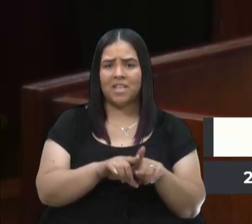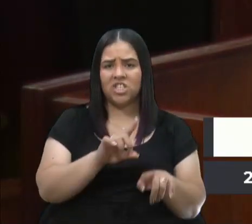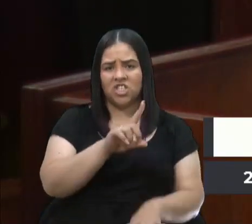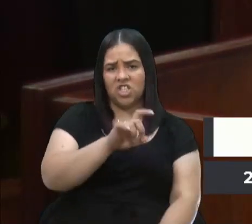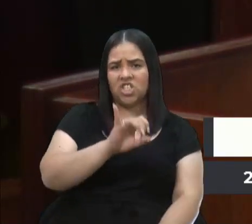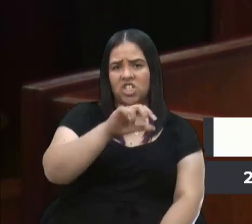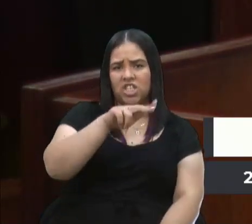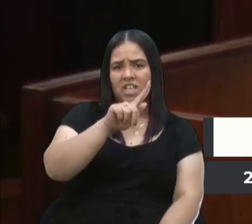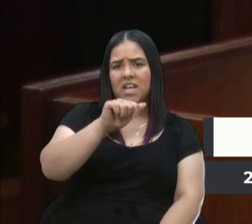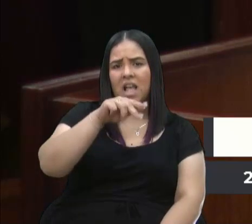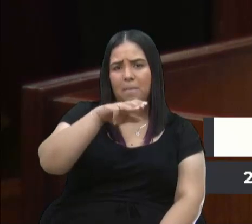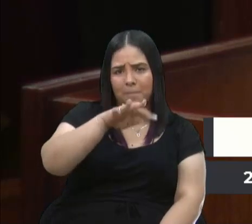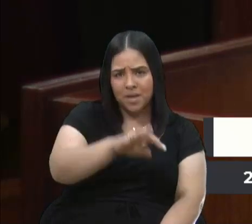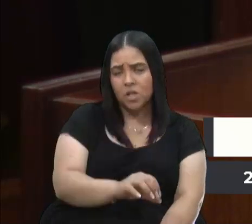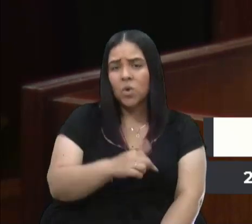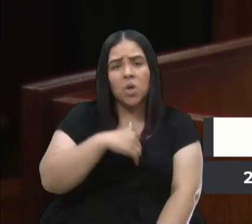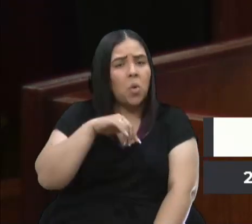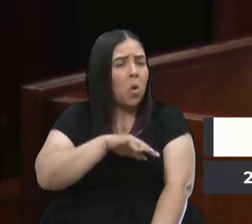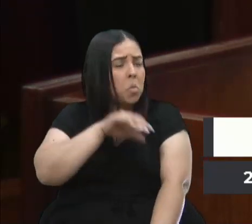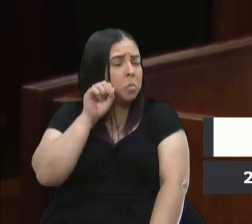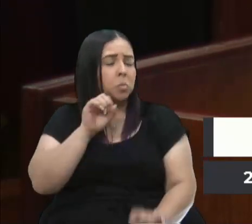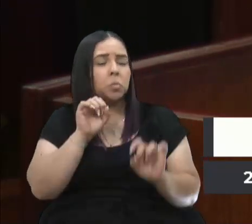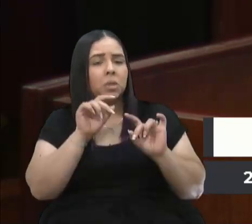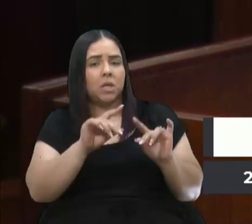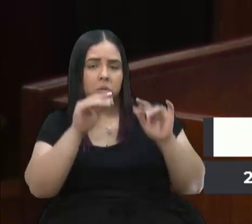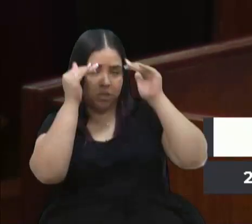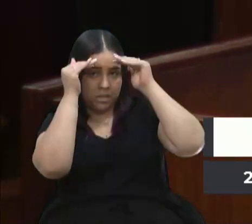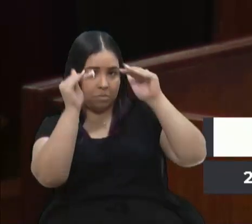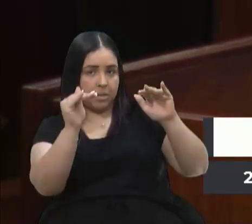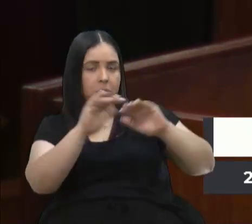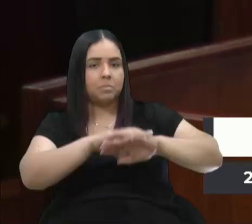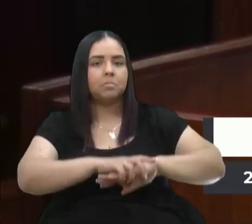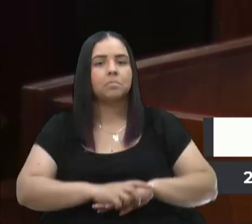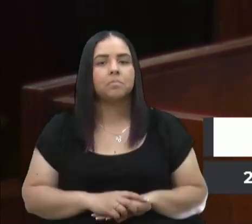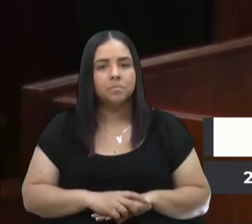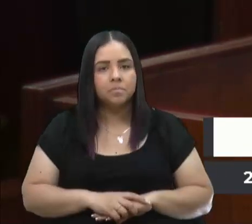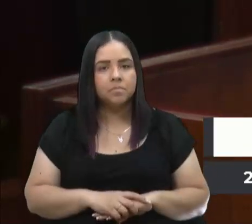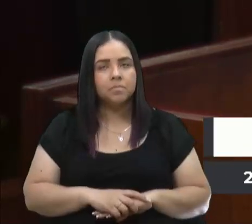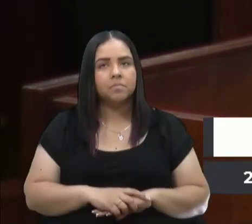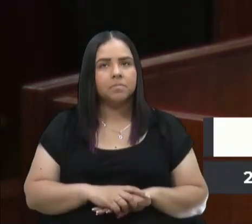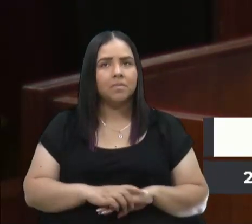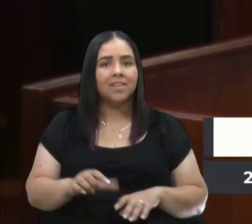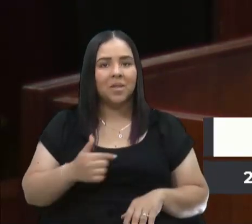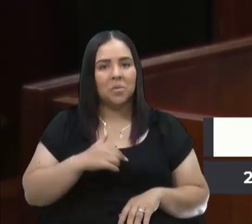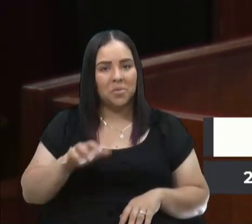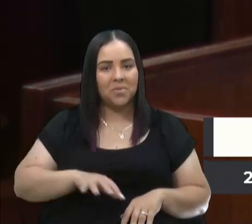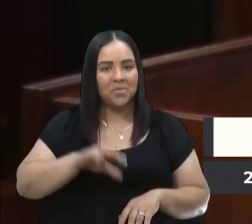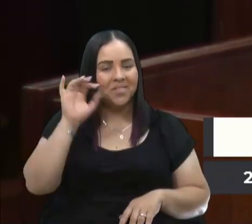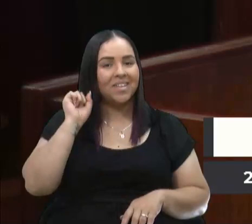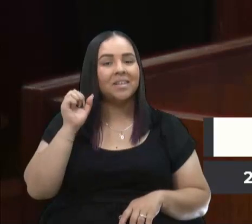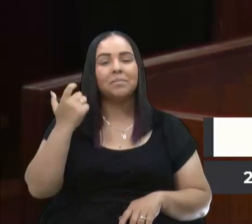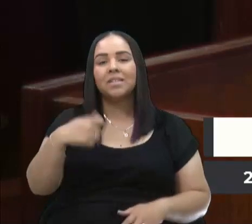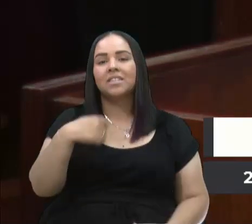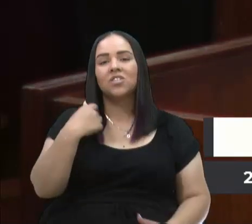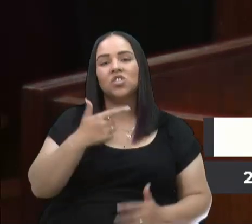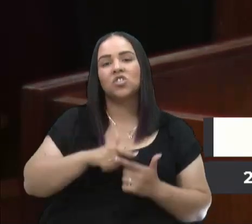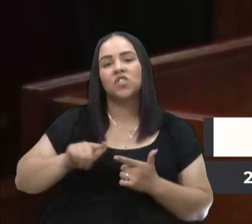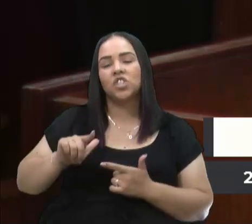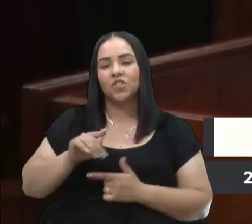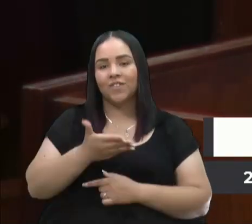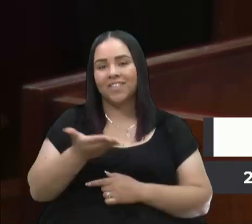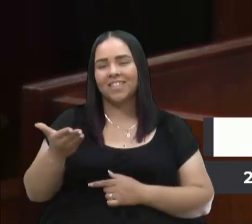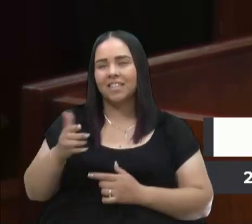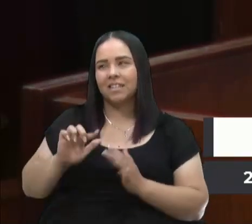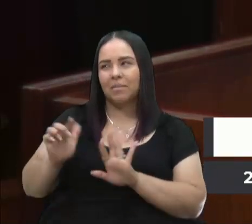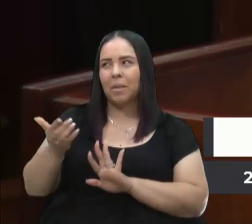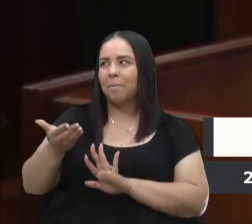tenho ouvido respeitosamente e falado respeitosamente. Eu ouvi, e preciso só compartilhar com vocês, na semana passada, ou na outra